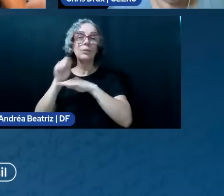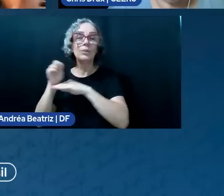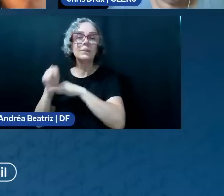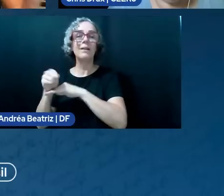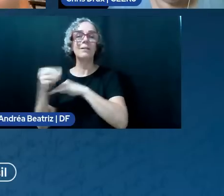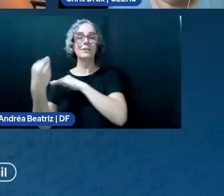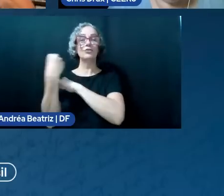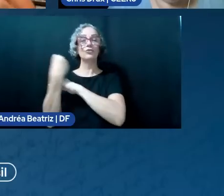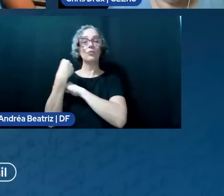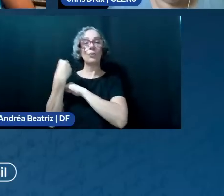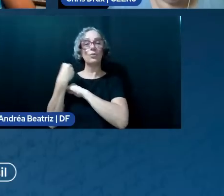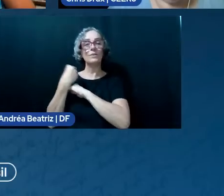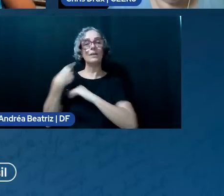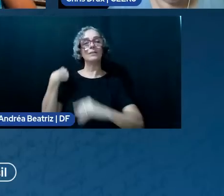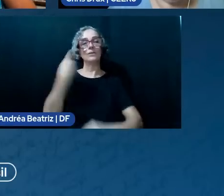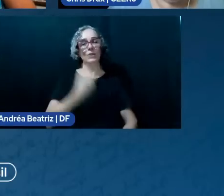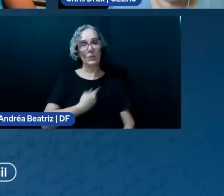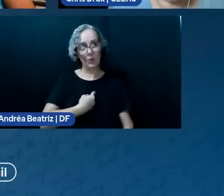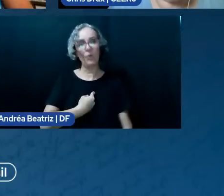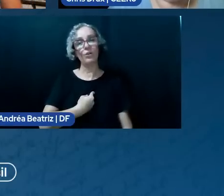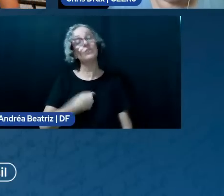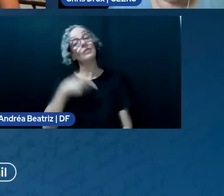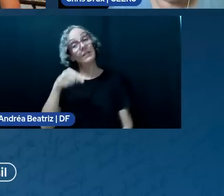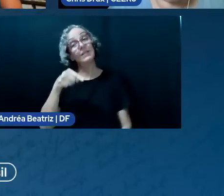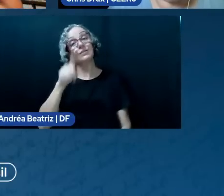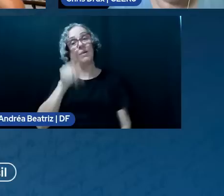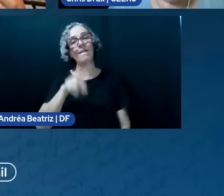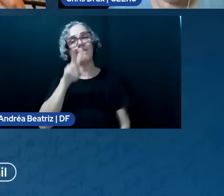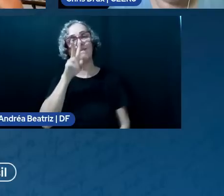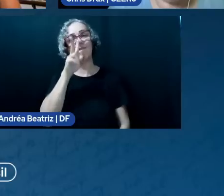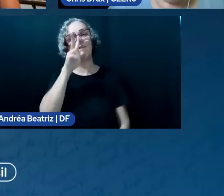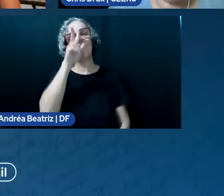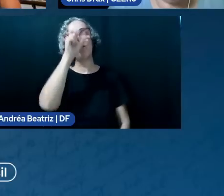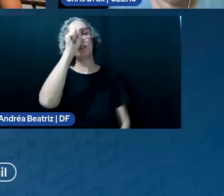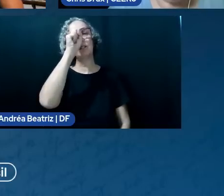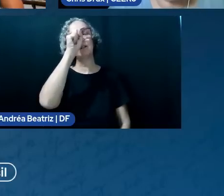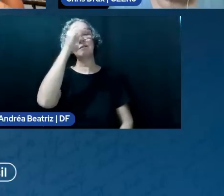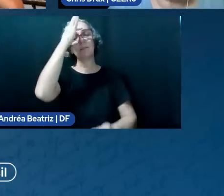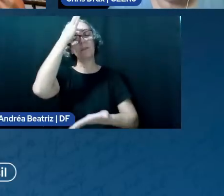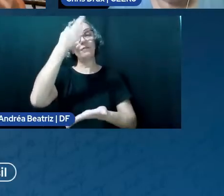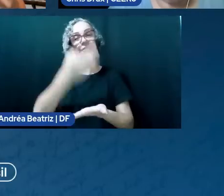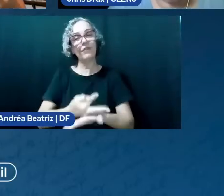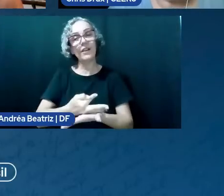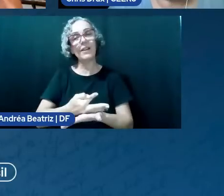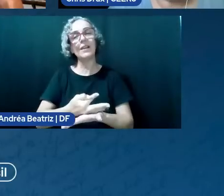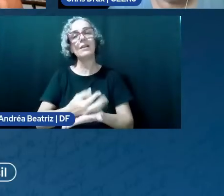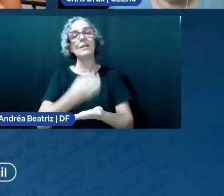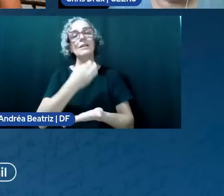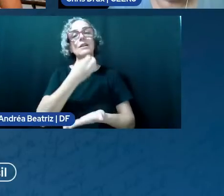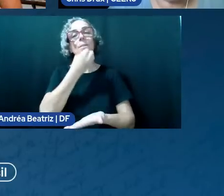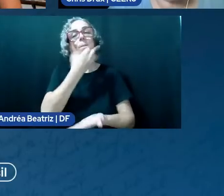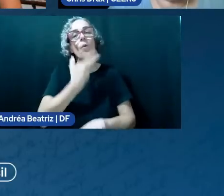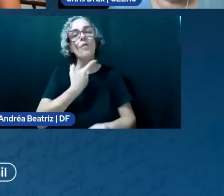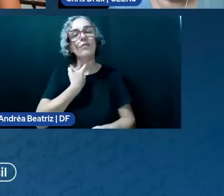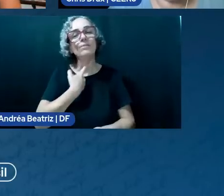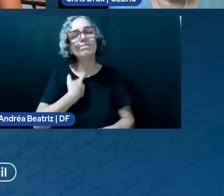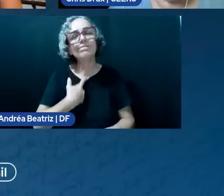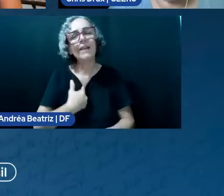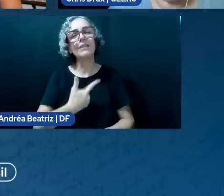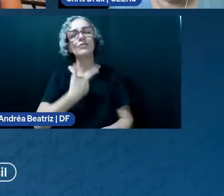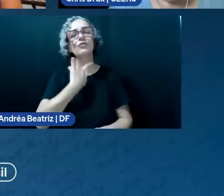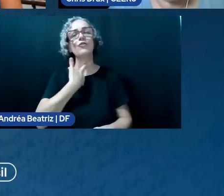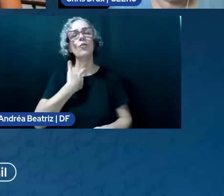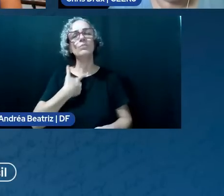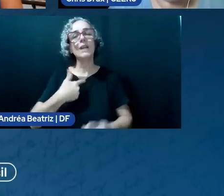é realmente um fortalecimento para a nossa fé, a nossa vontade de e a nossa necessidade